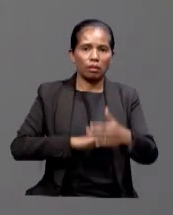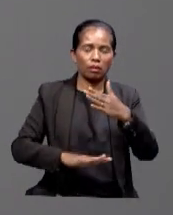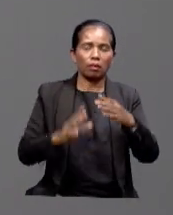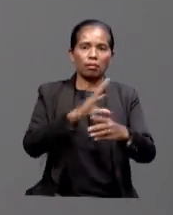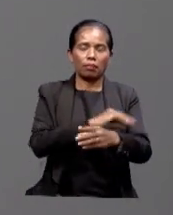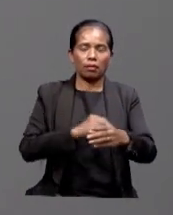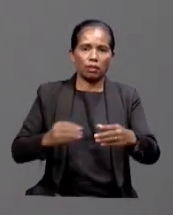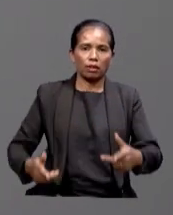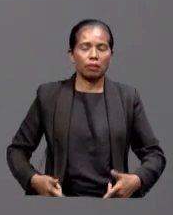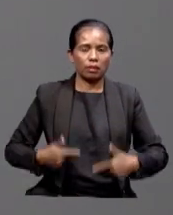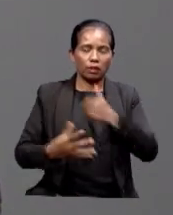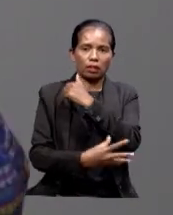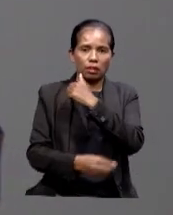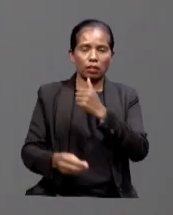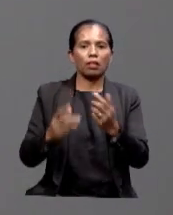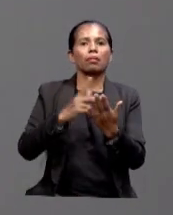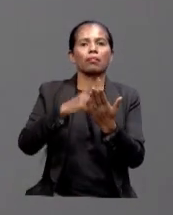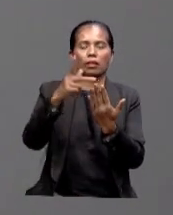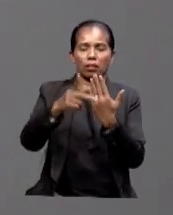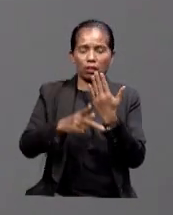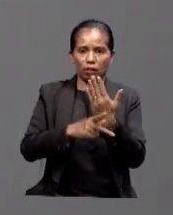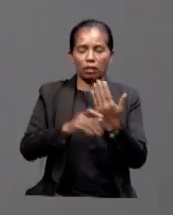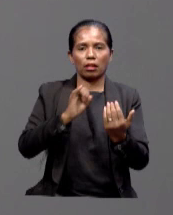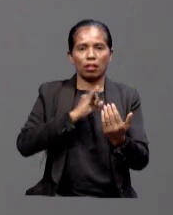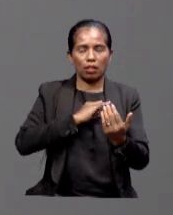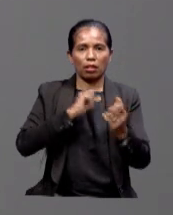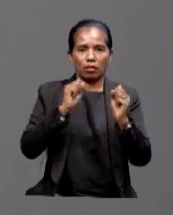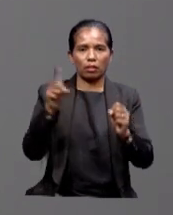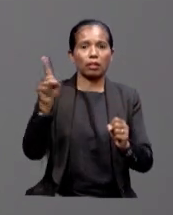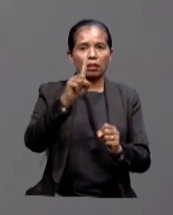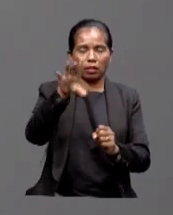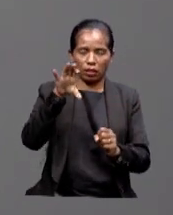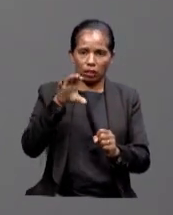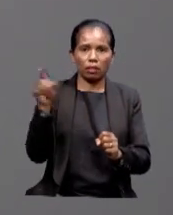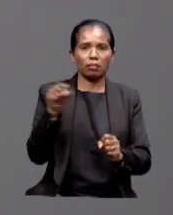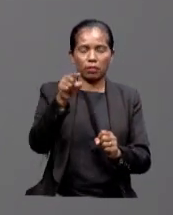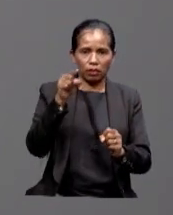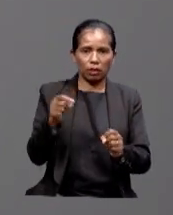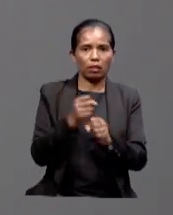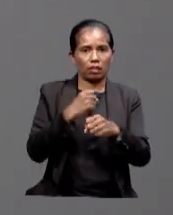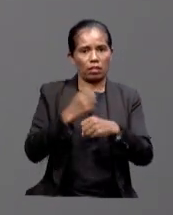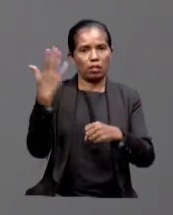nutrição, quanto programa na vez, ao cometimento 100%, ao da lá via Timor-Leste,